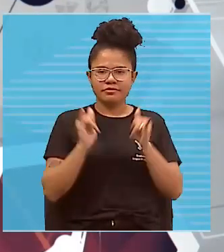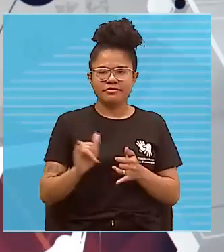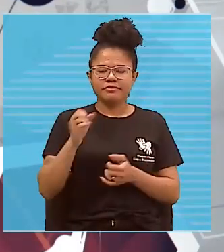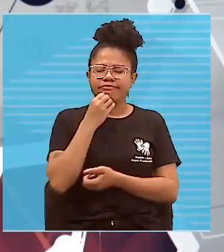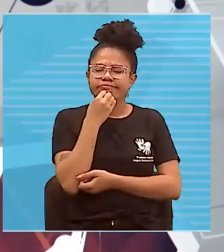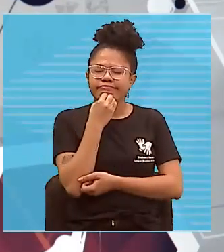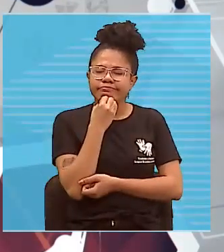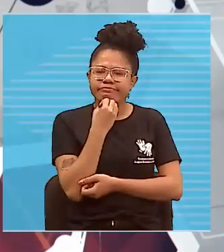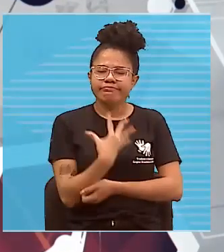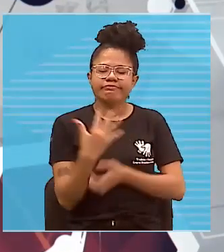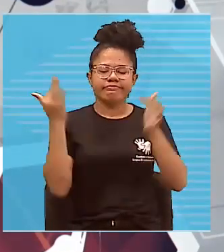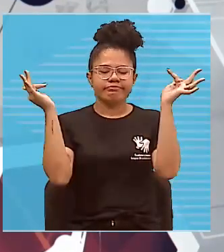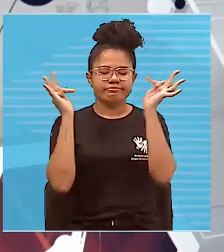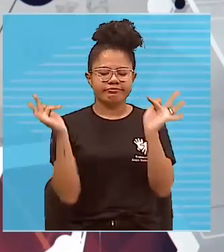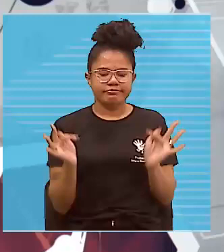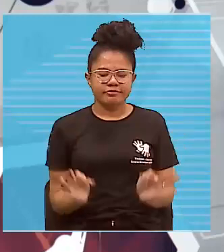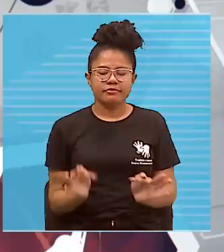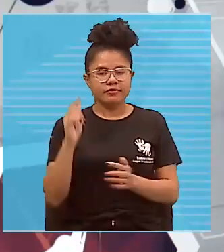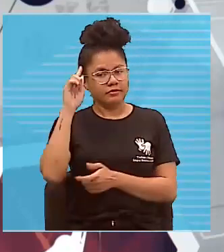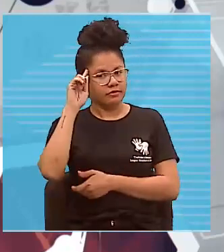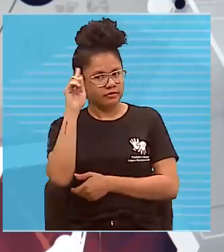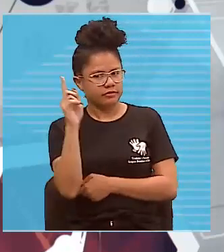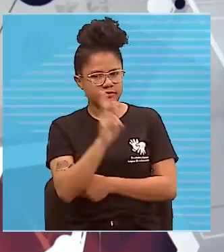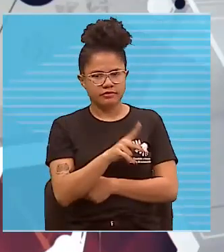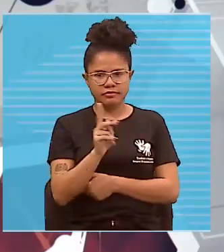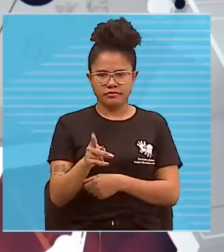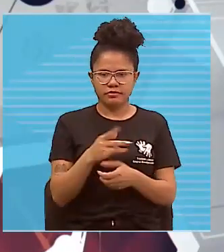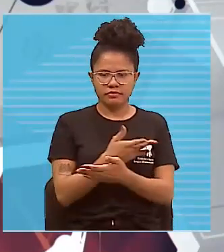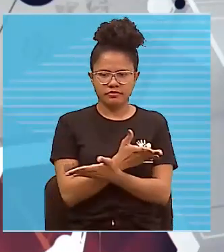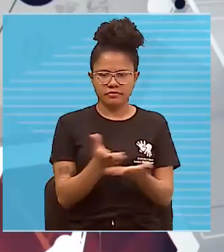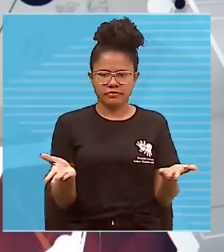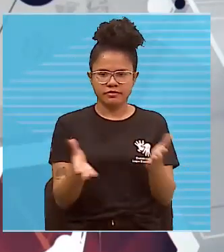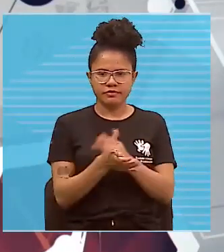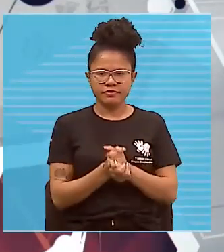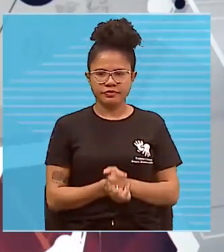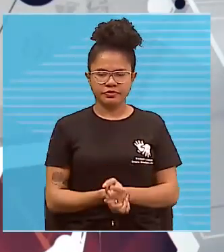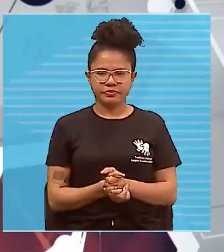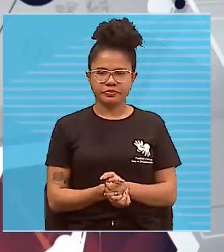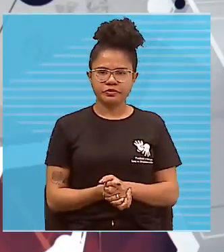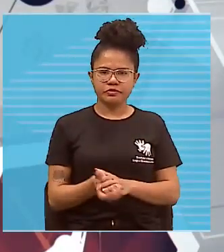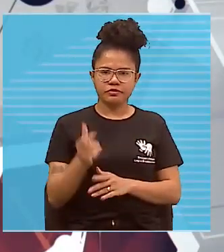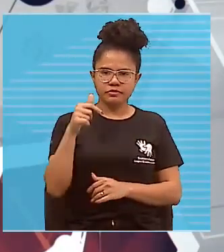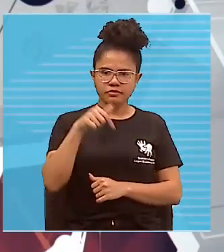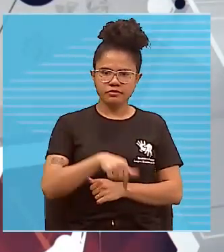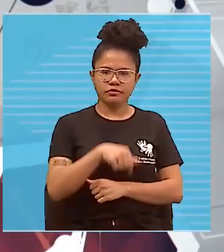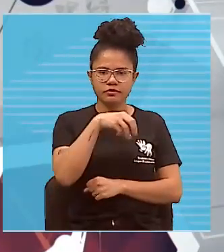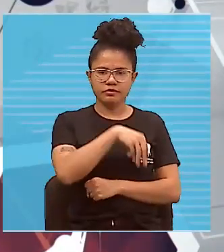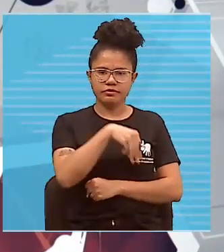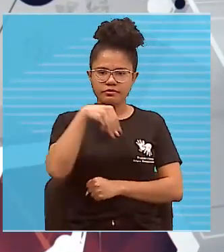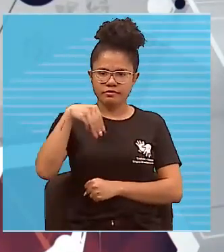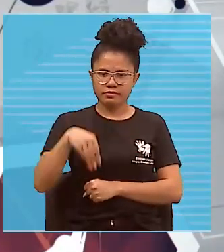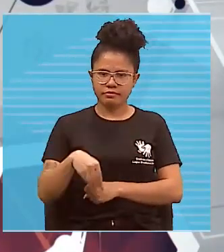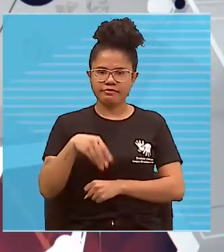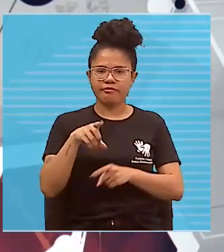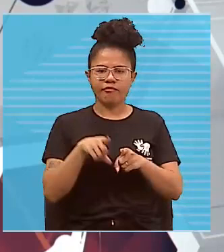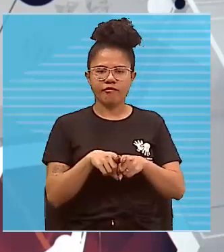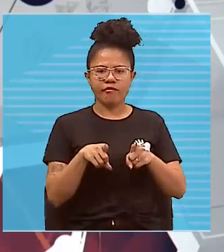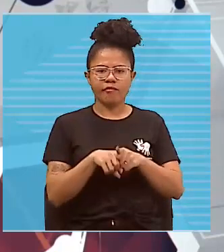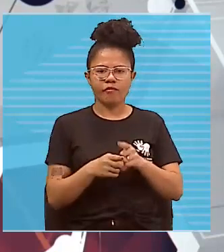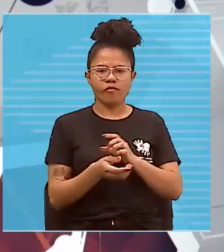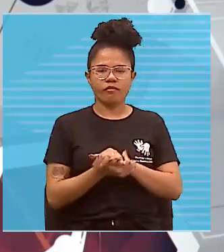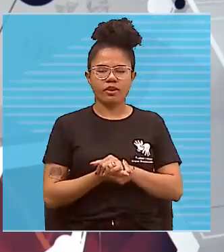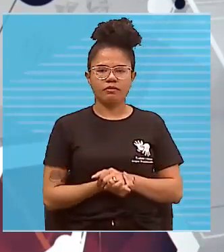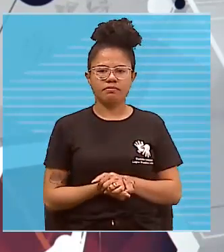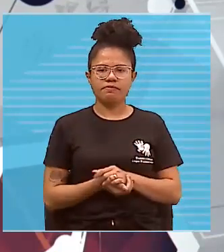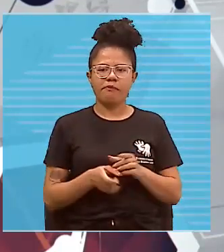dos professores, das professoras, para vocês que estão aí na mediação, tá bom? Nossas professoras que estão